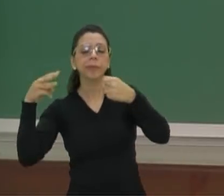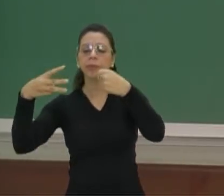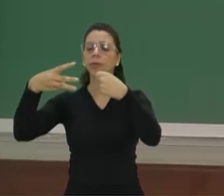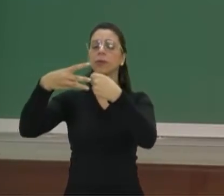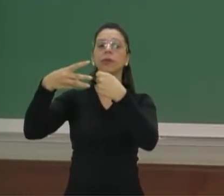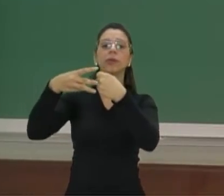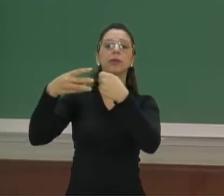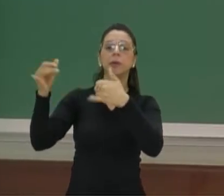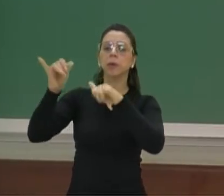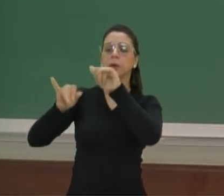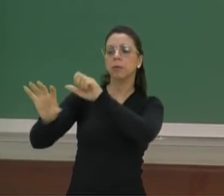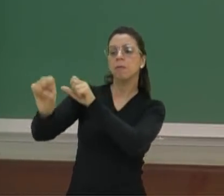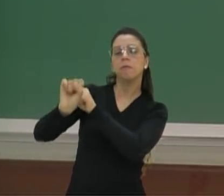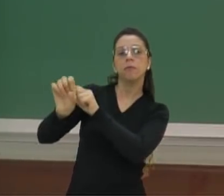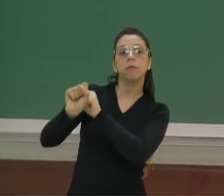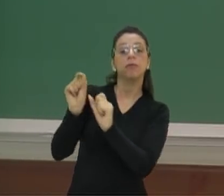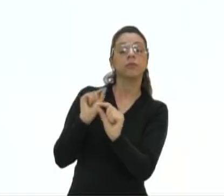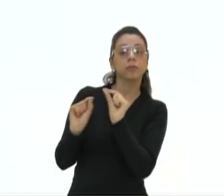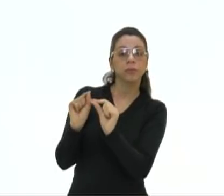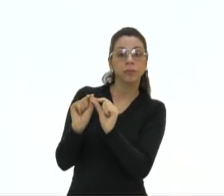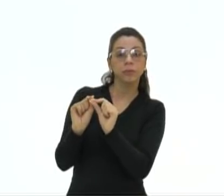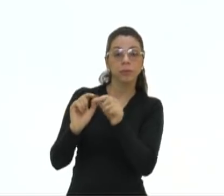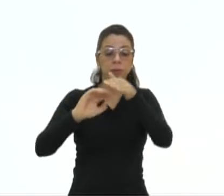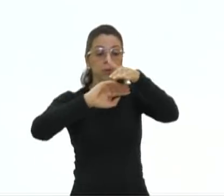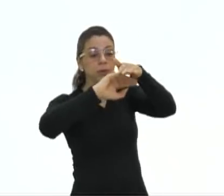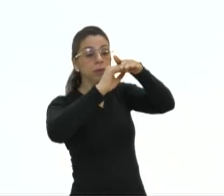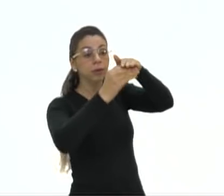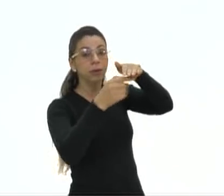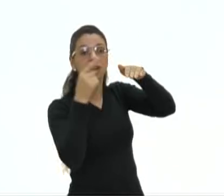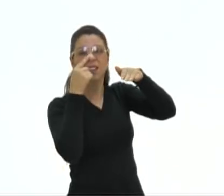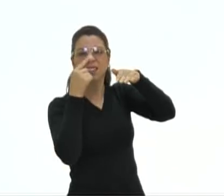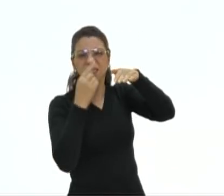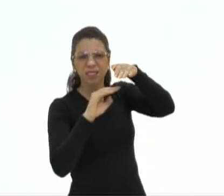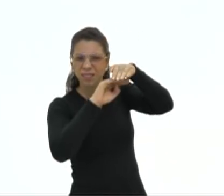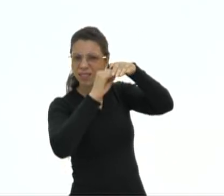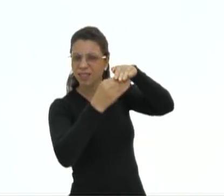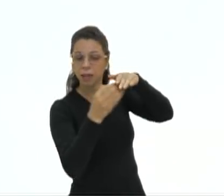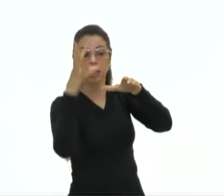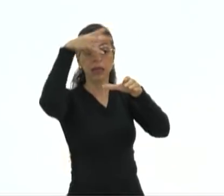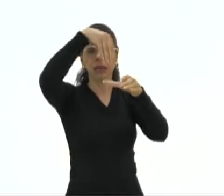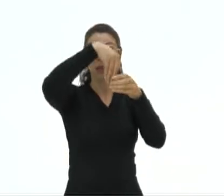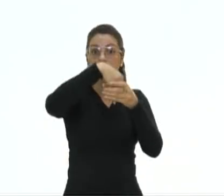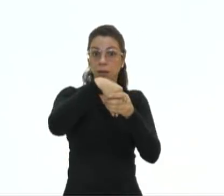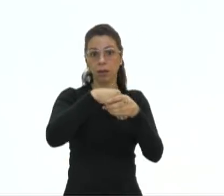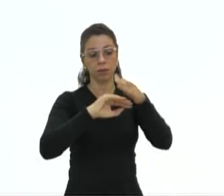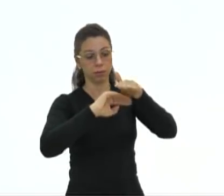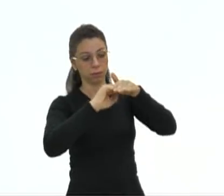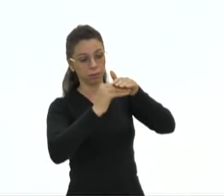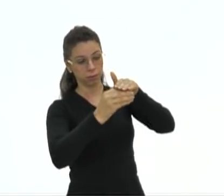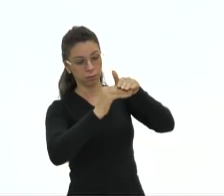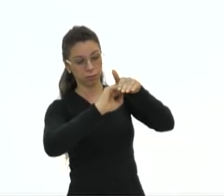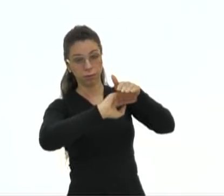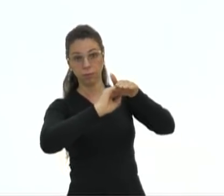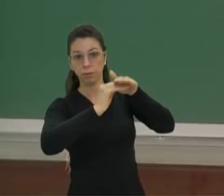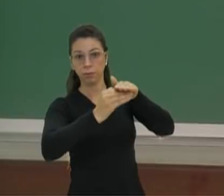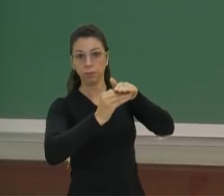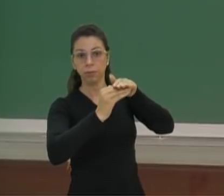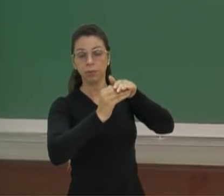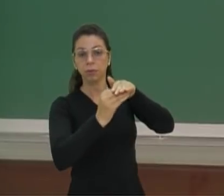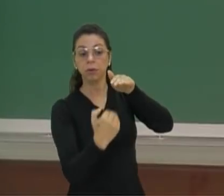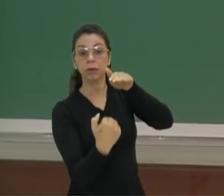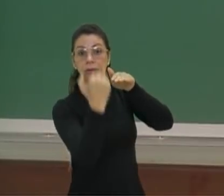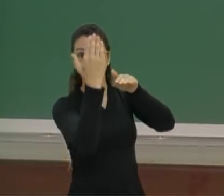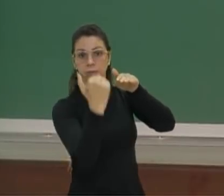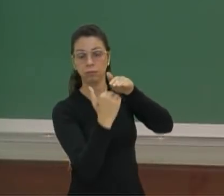esses quimiorreceptores, é no teto, na parte interna da cavidade nasal, na parte